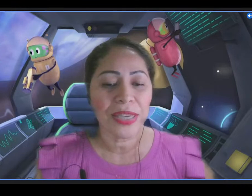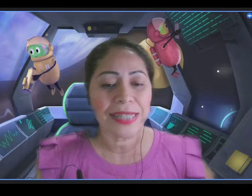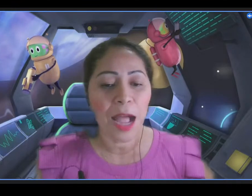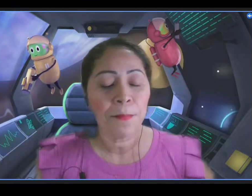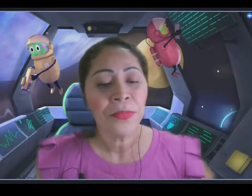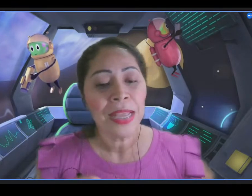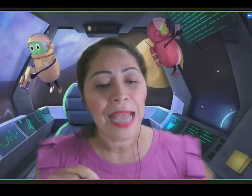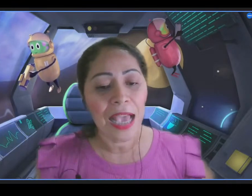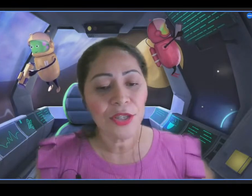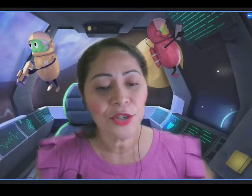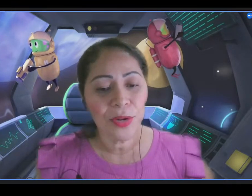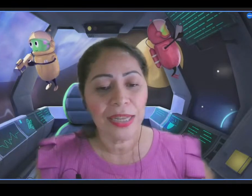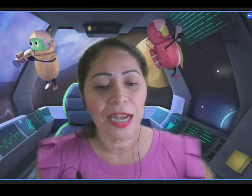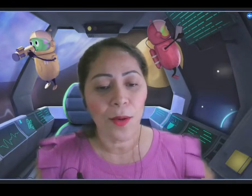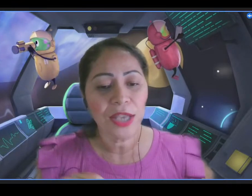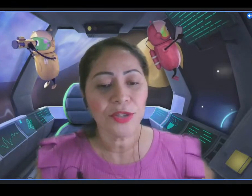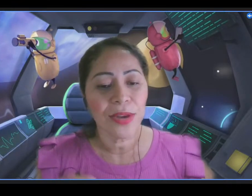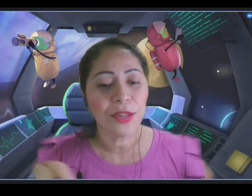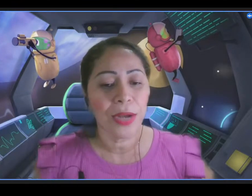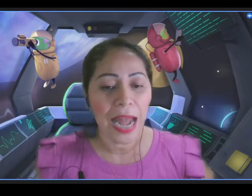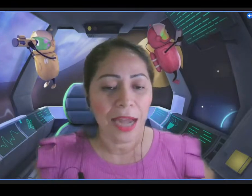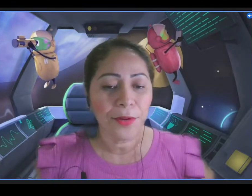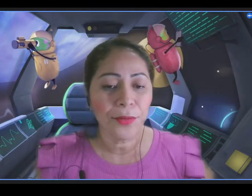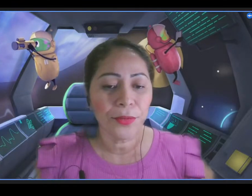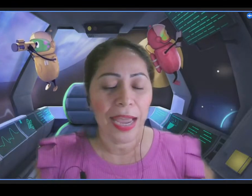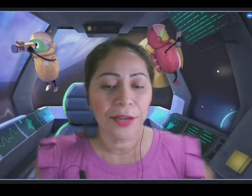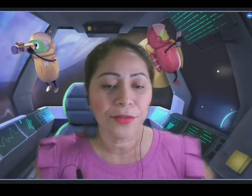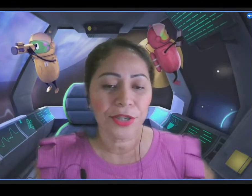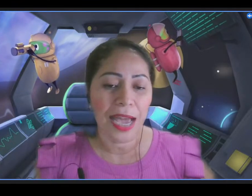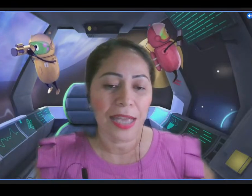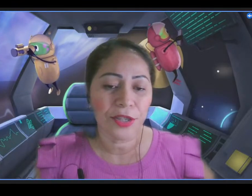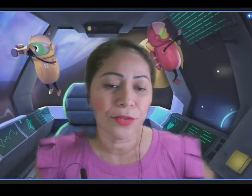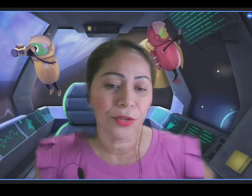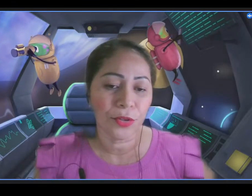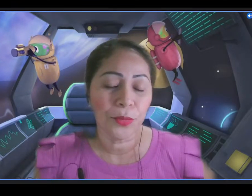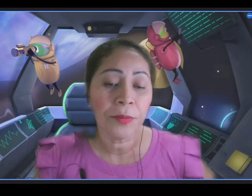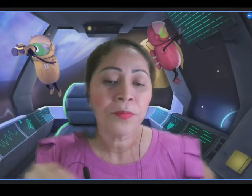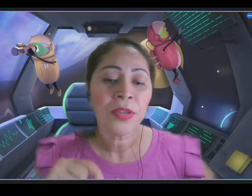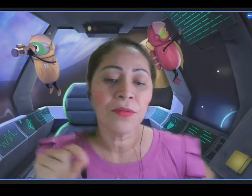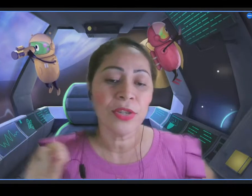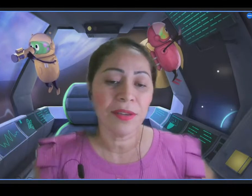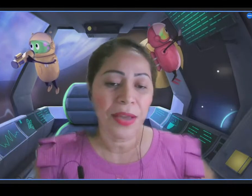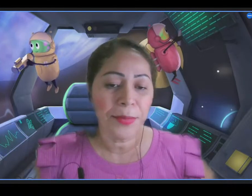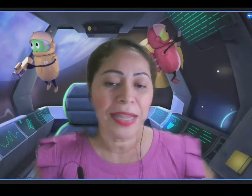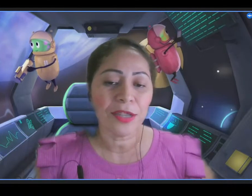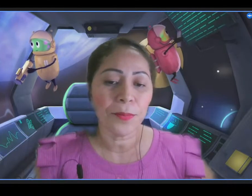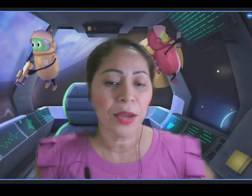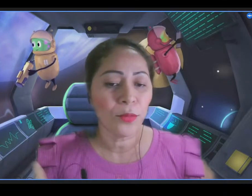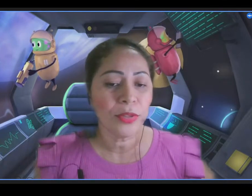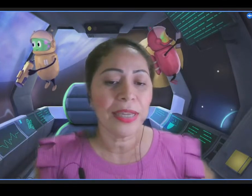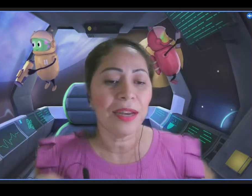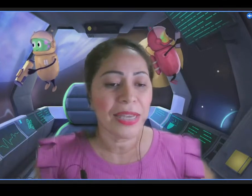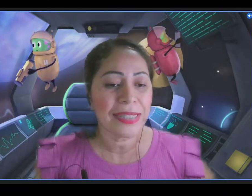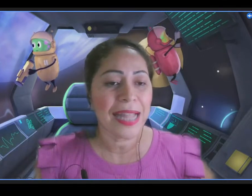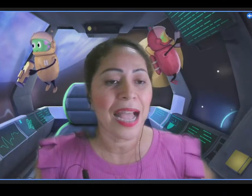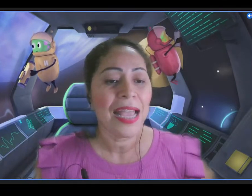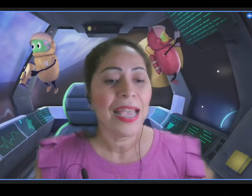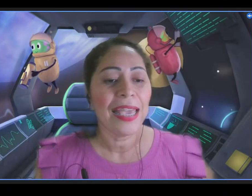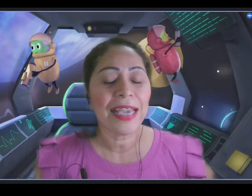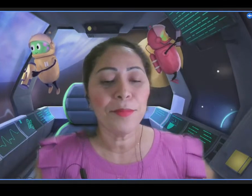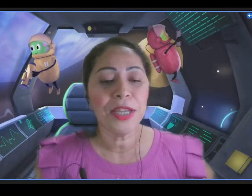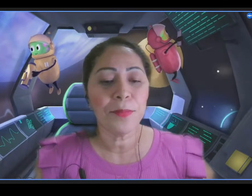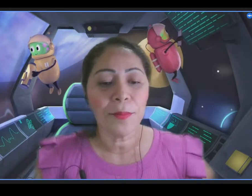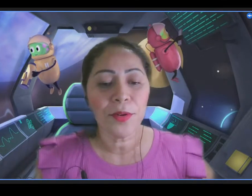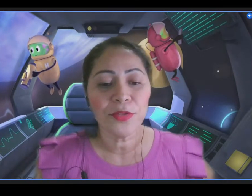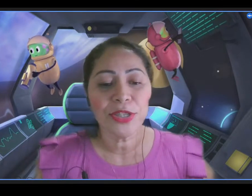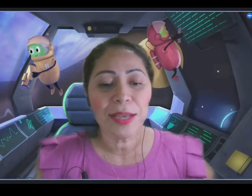que vai estar articulando, ele é o articulador lá no chat do YouTube. Você vai mandar sua pergunta e ele vai estar